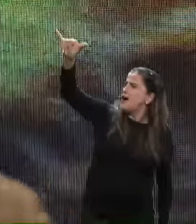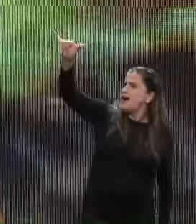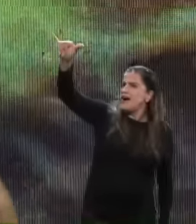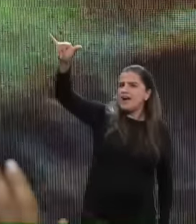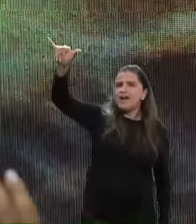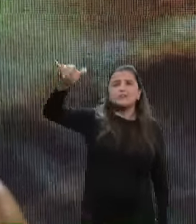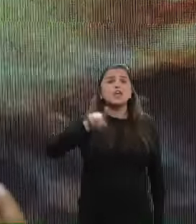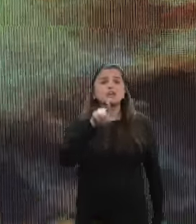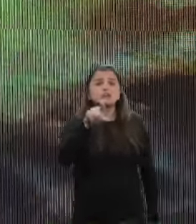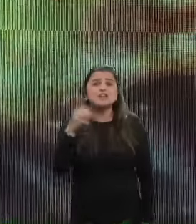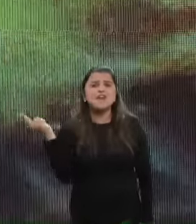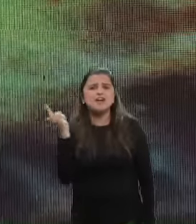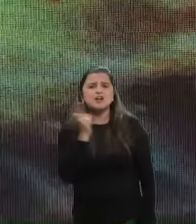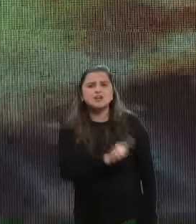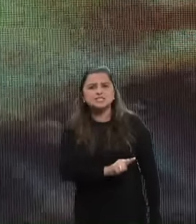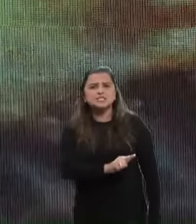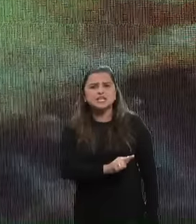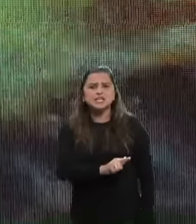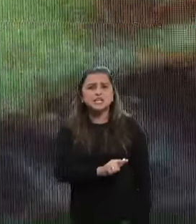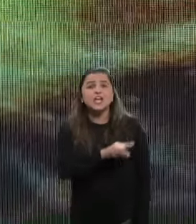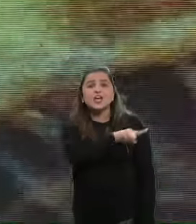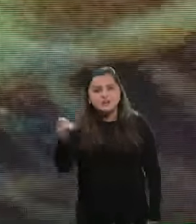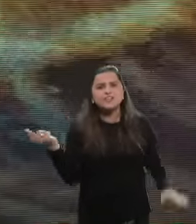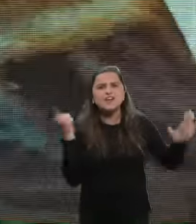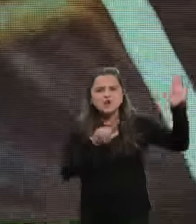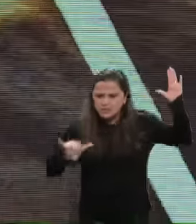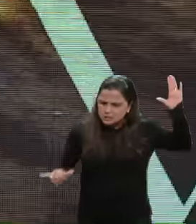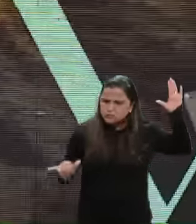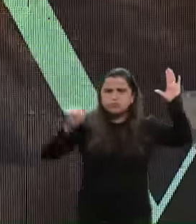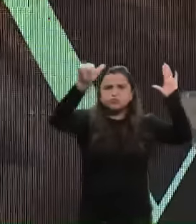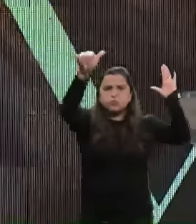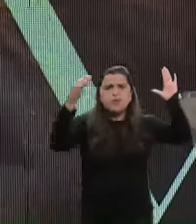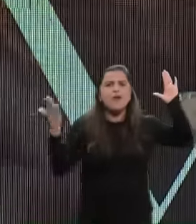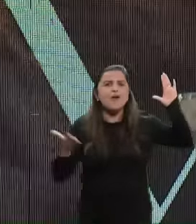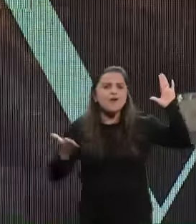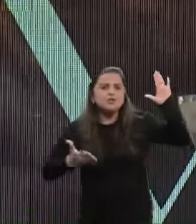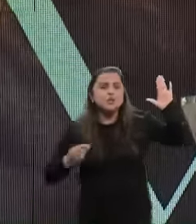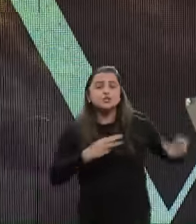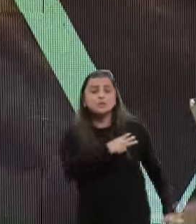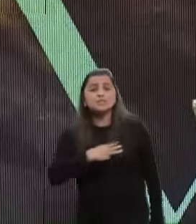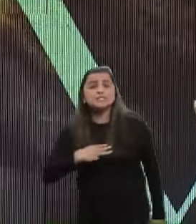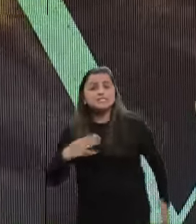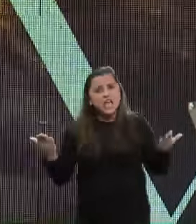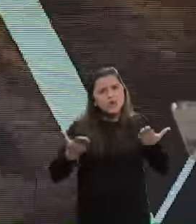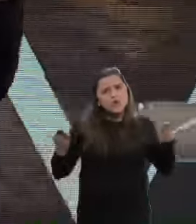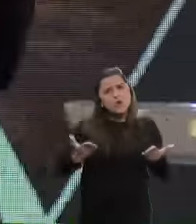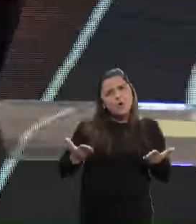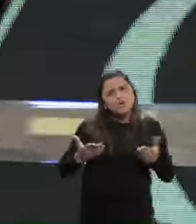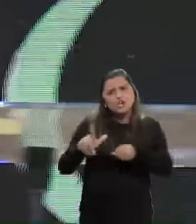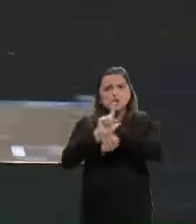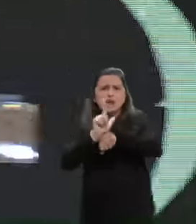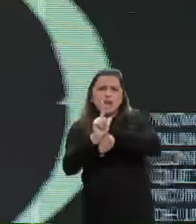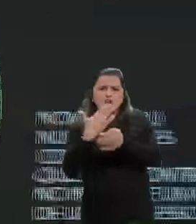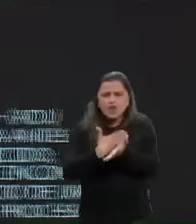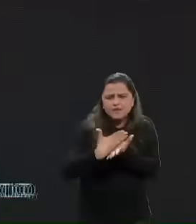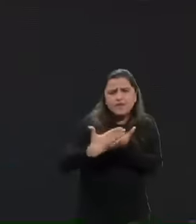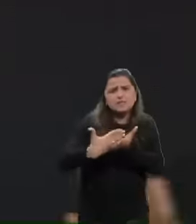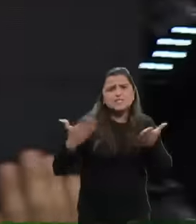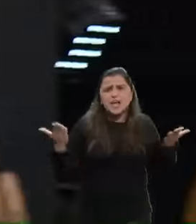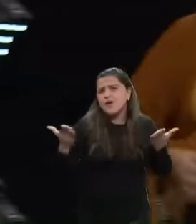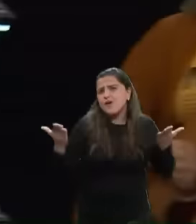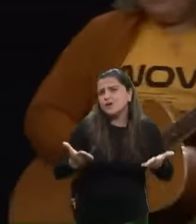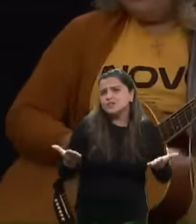las alturas. Tem alguém que vai decolar hoje. Tem ministério que vai decolar hoje. Tem lagoinha que vai decolar